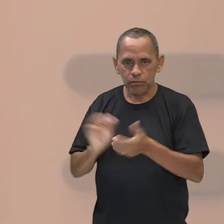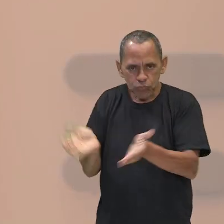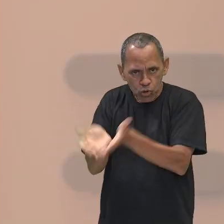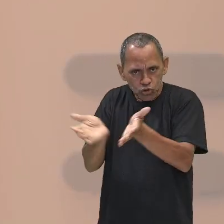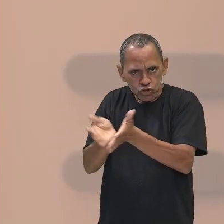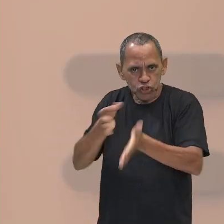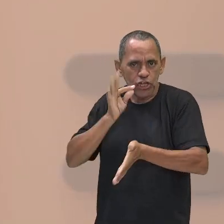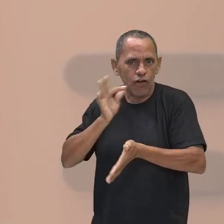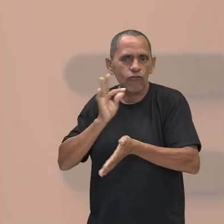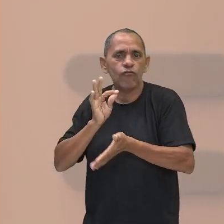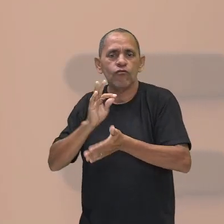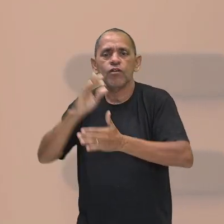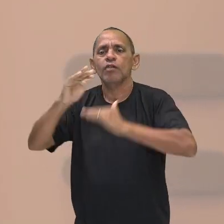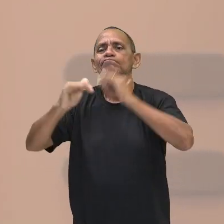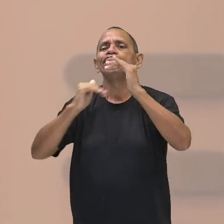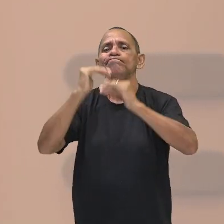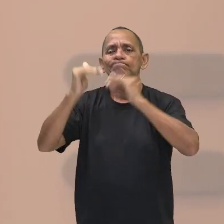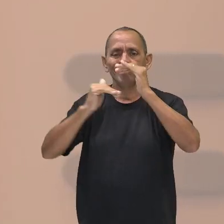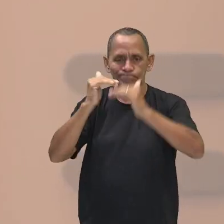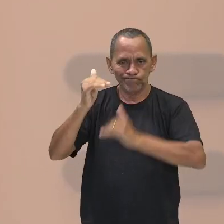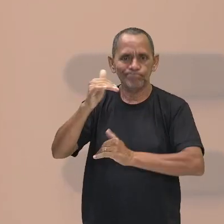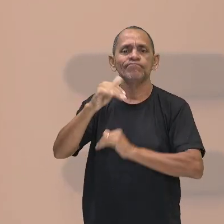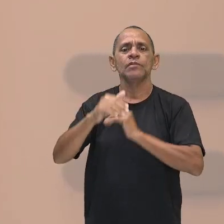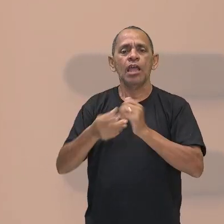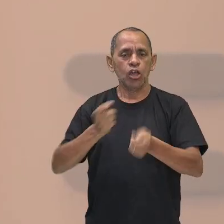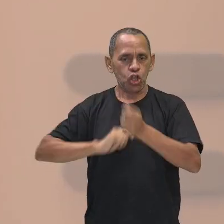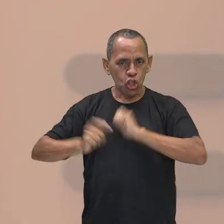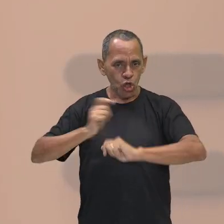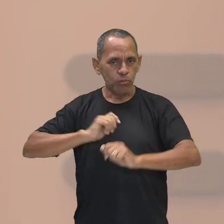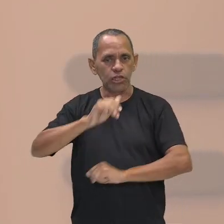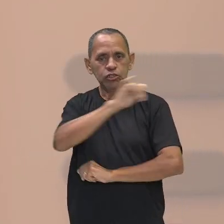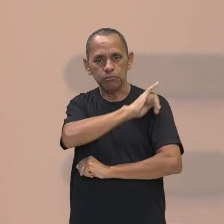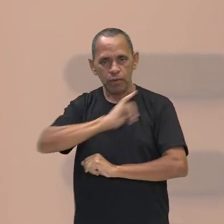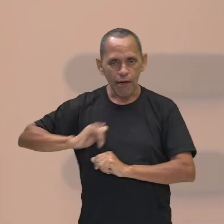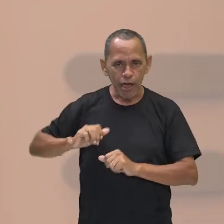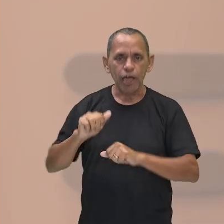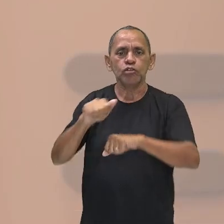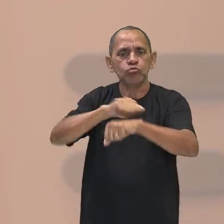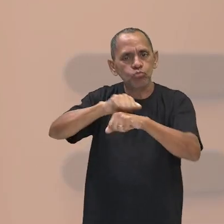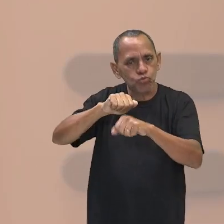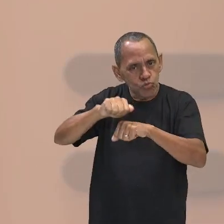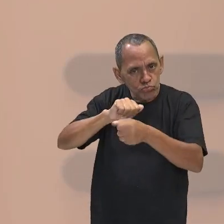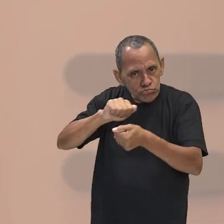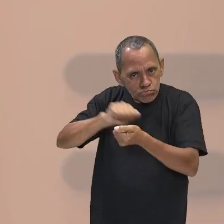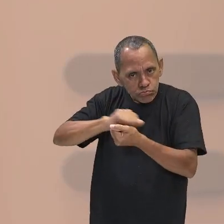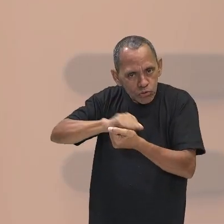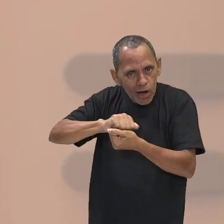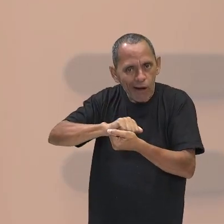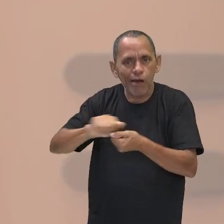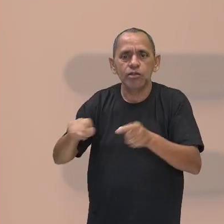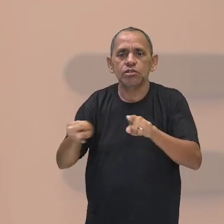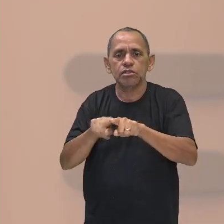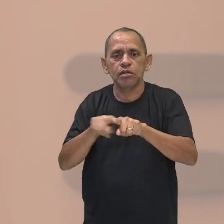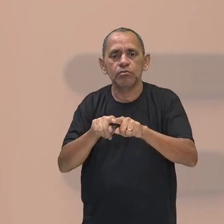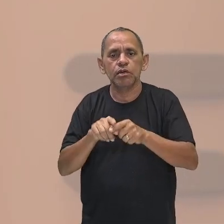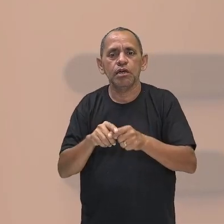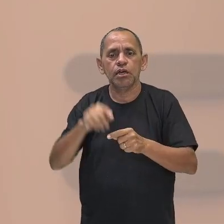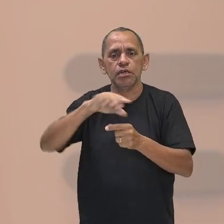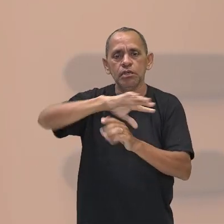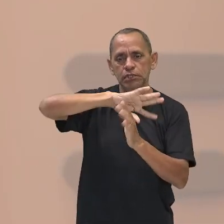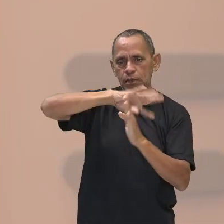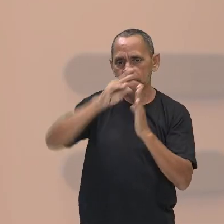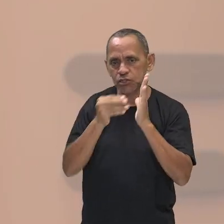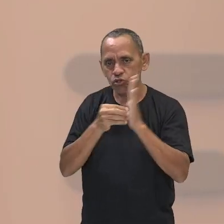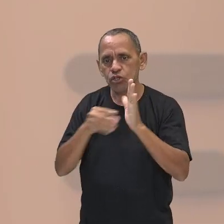alavancava então ali a economia do império, junto com a nossa borracha amazônica, tá? Que a gente também está dentro dessa parte então do império,